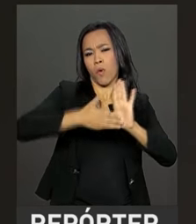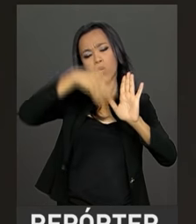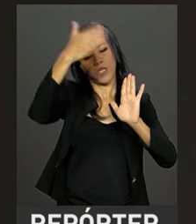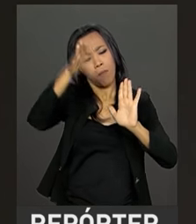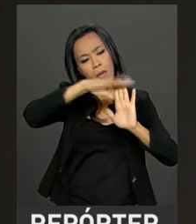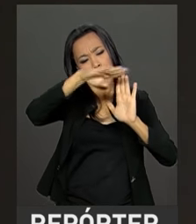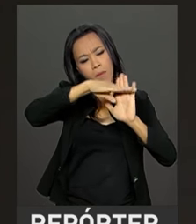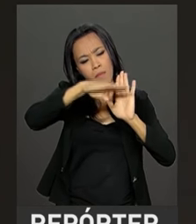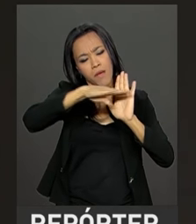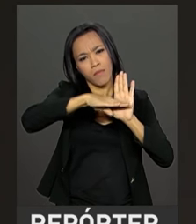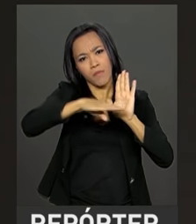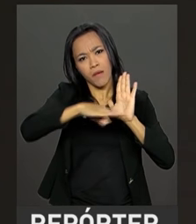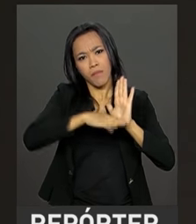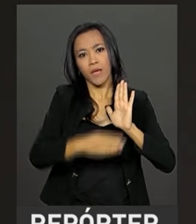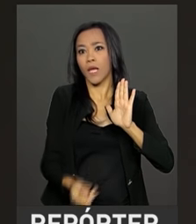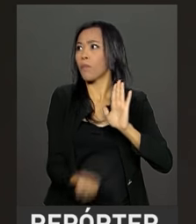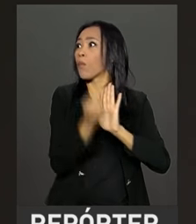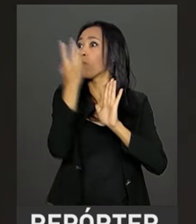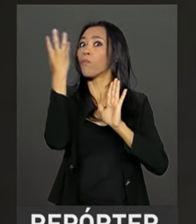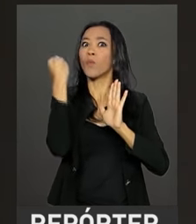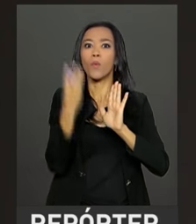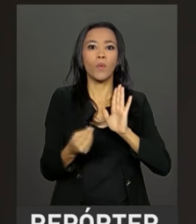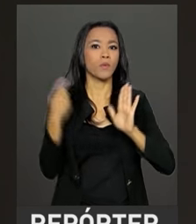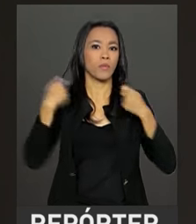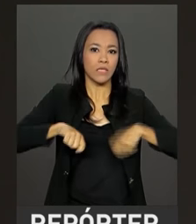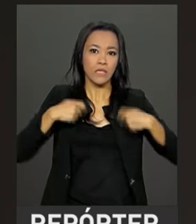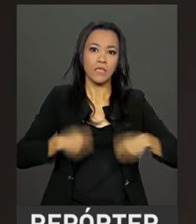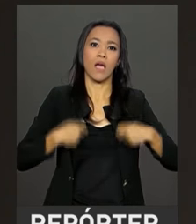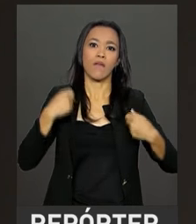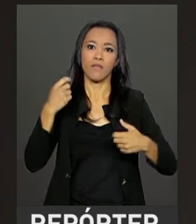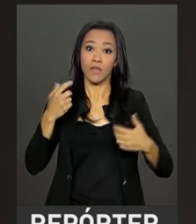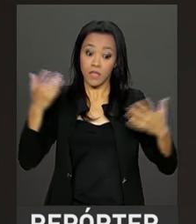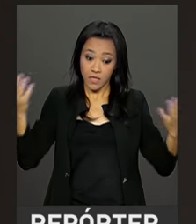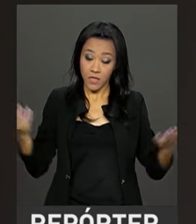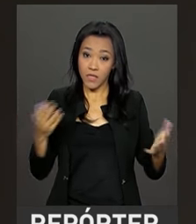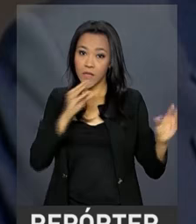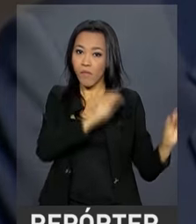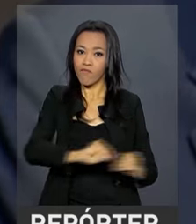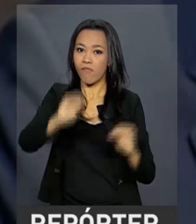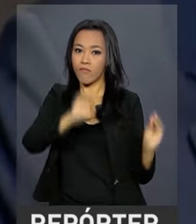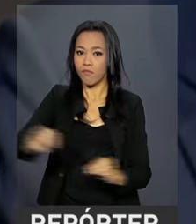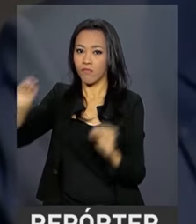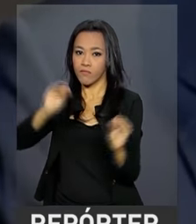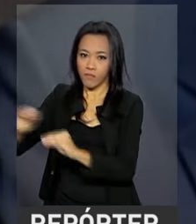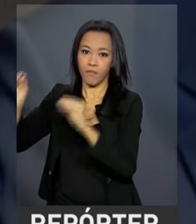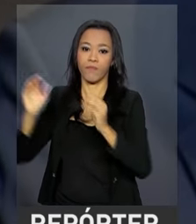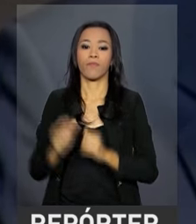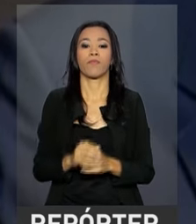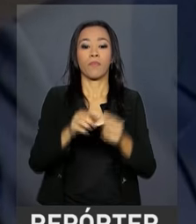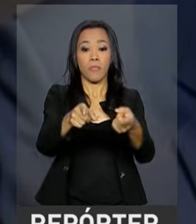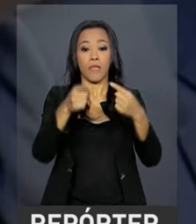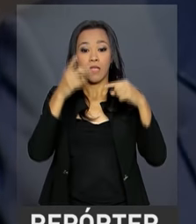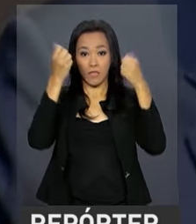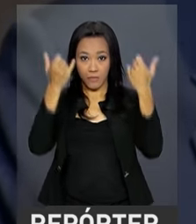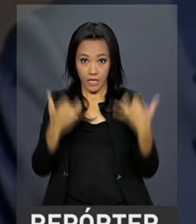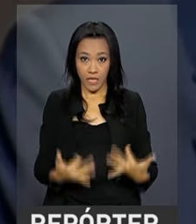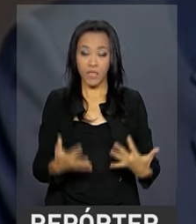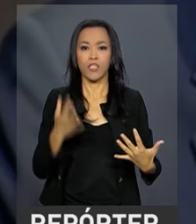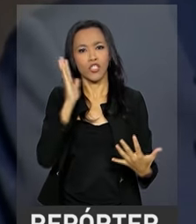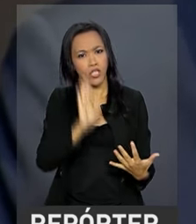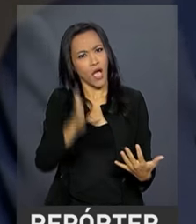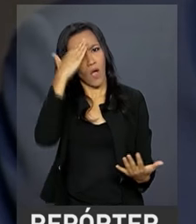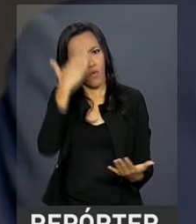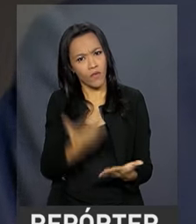que eram há muito tempo necessárias e que se tornaram inadiáveis reformas que já resultaram no aumento da confiança